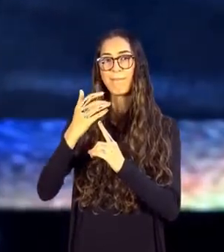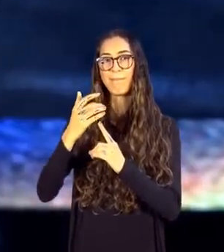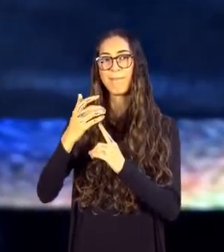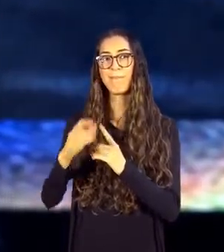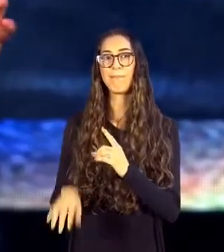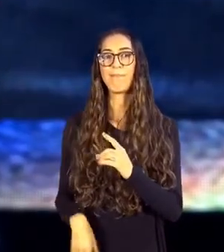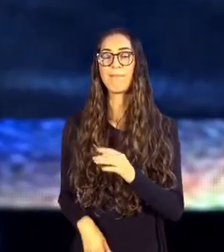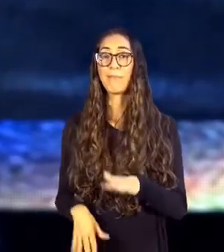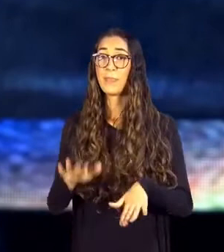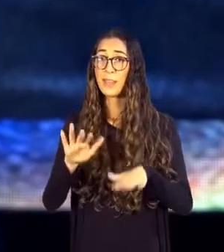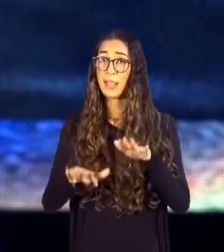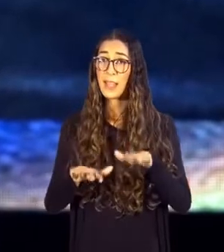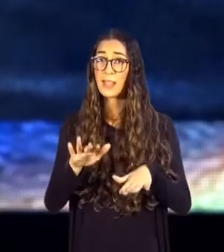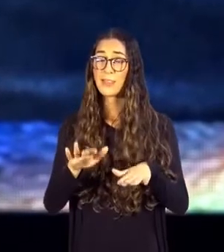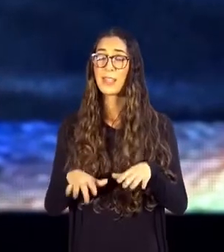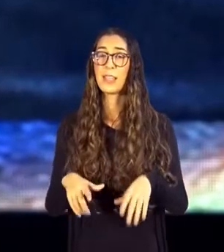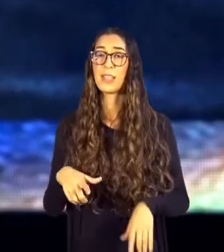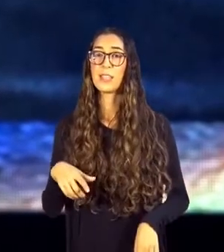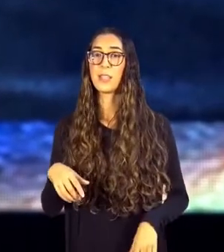conseguiu colocar fortalezas?